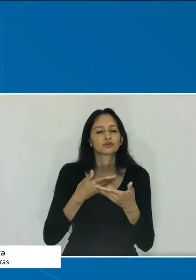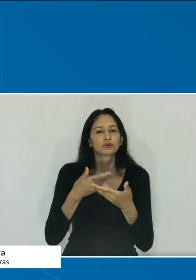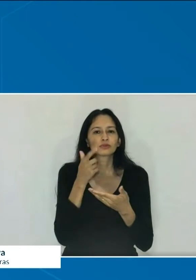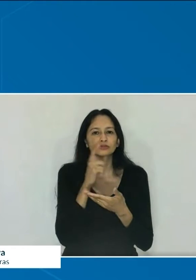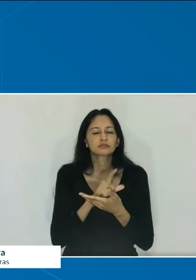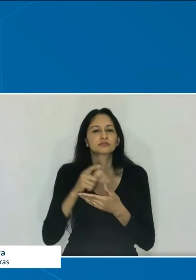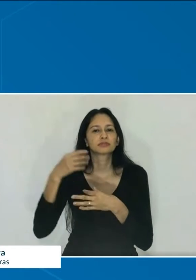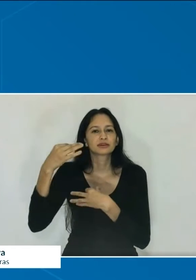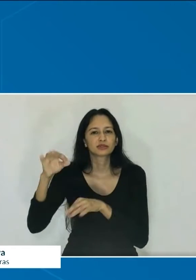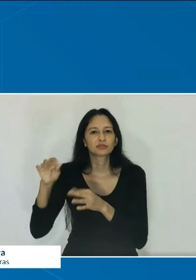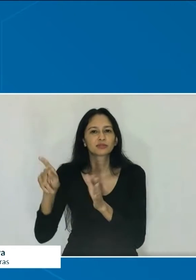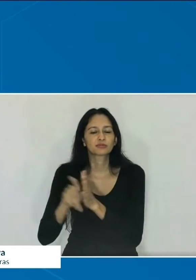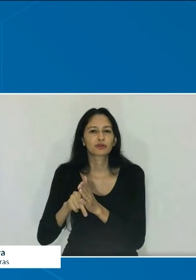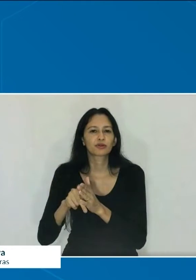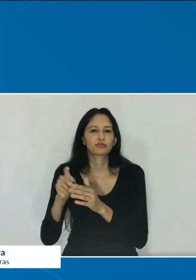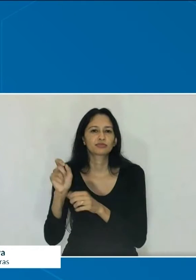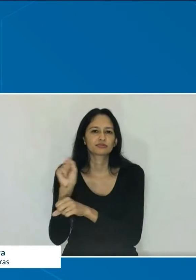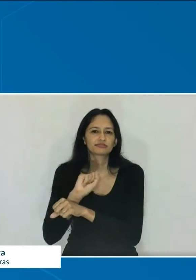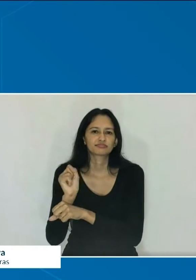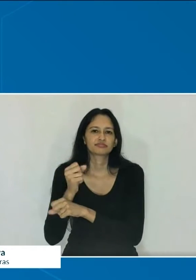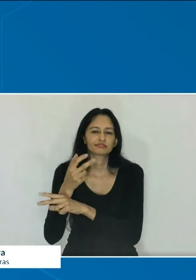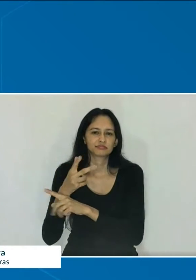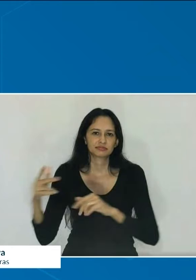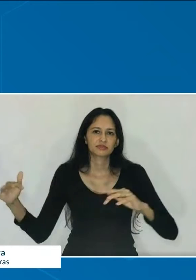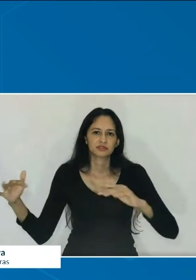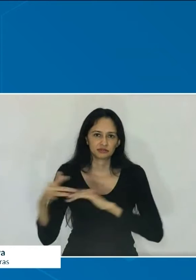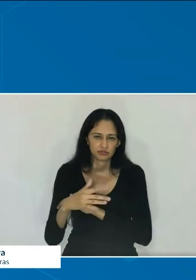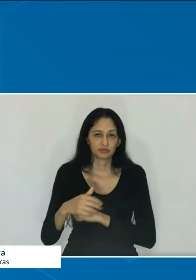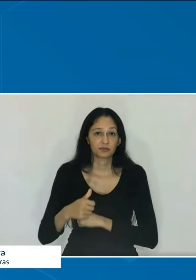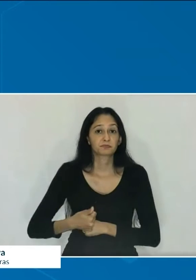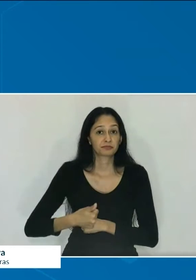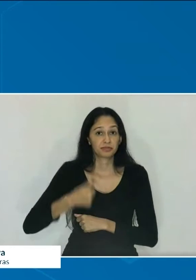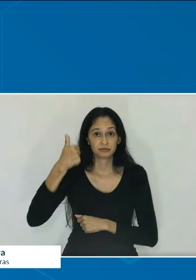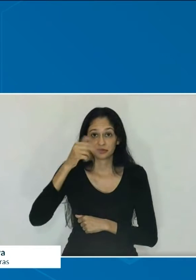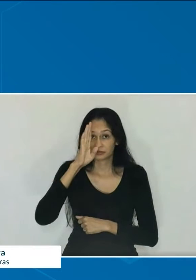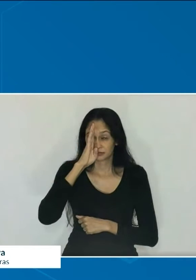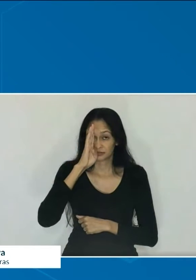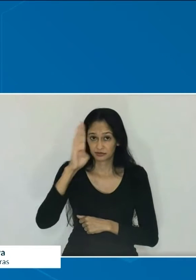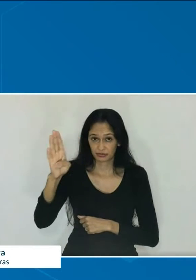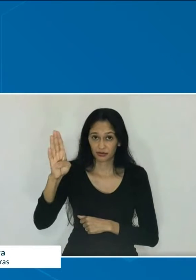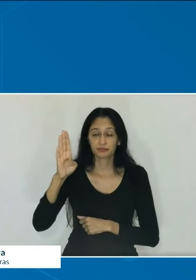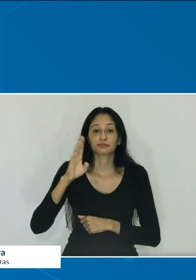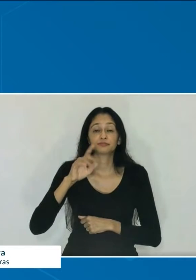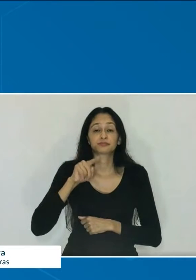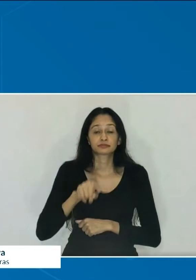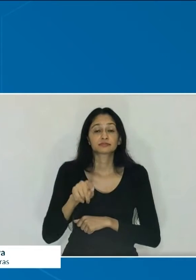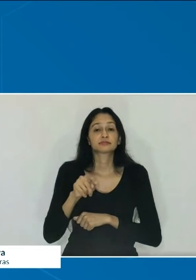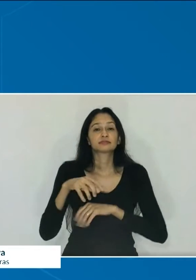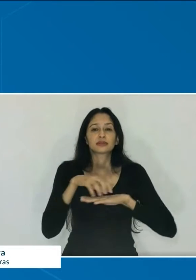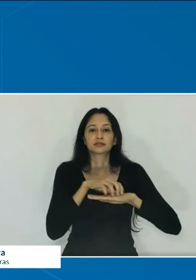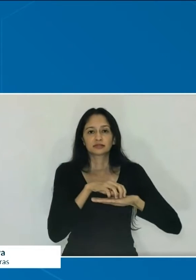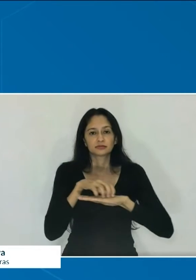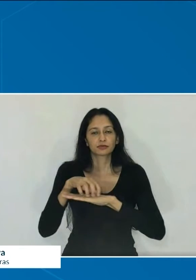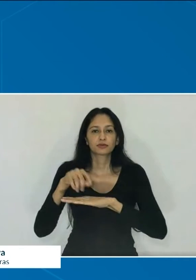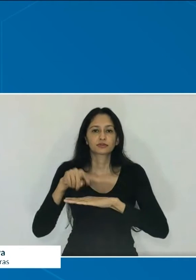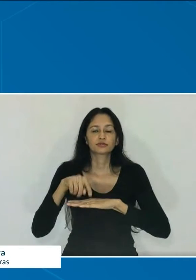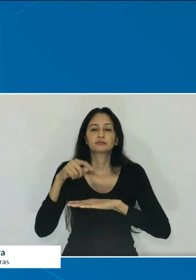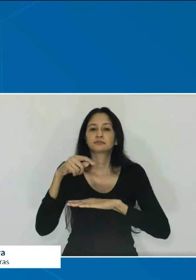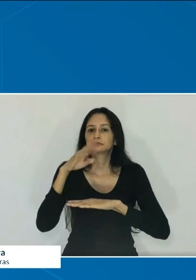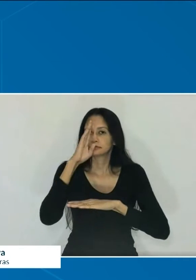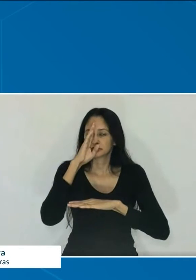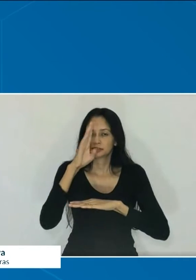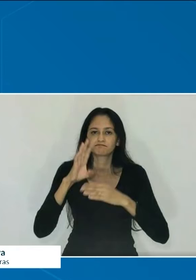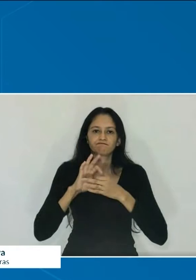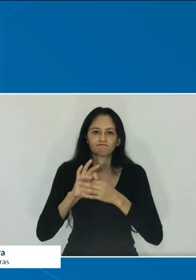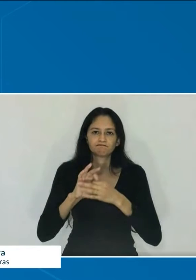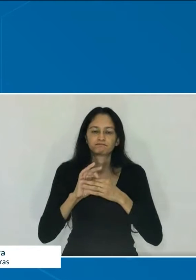transporte. Então, em primeiro lugar, o transporte deveria ser o indutor do crescimento e desenvolvimento